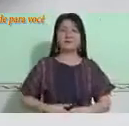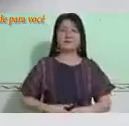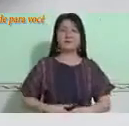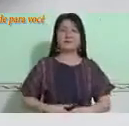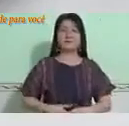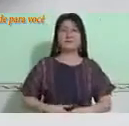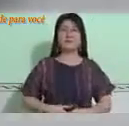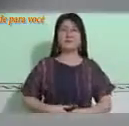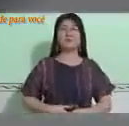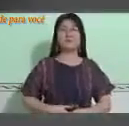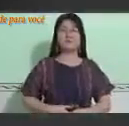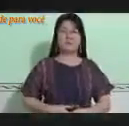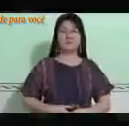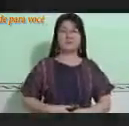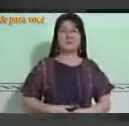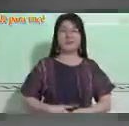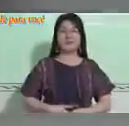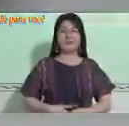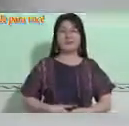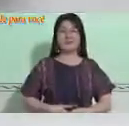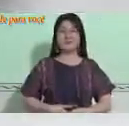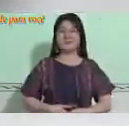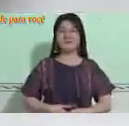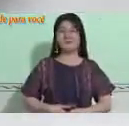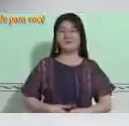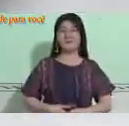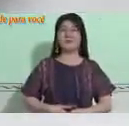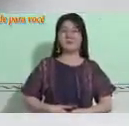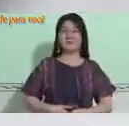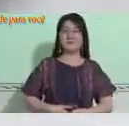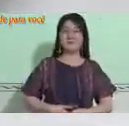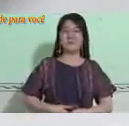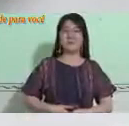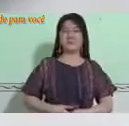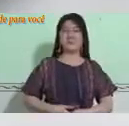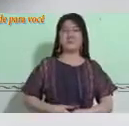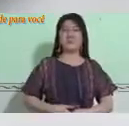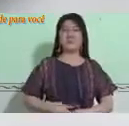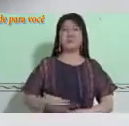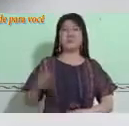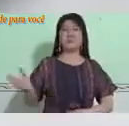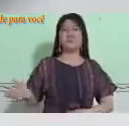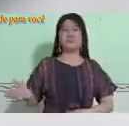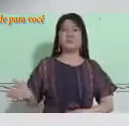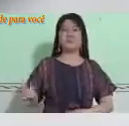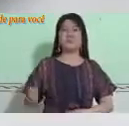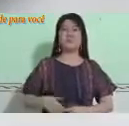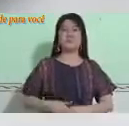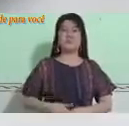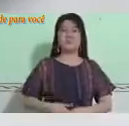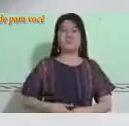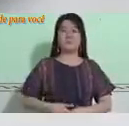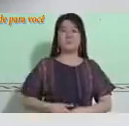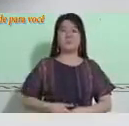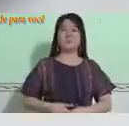Alguns sinais que podem indicar uma possível gravidez ectópica incluem dor intensa na barriga,